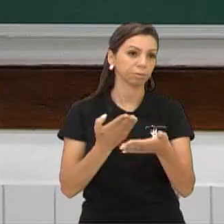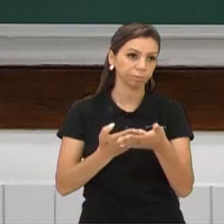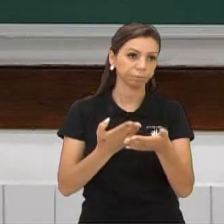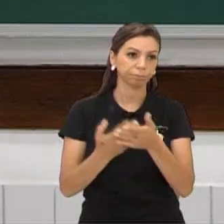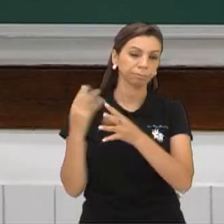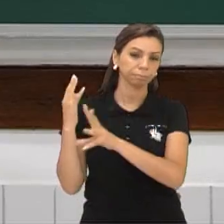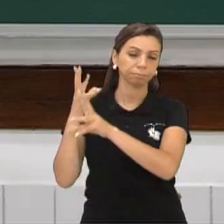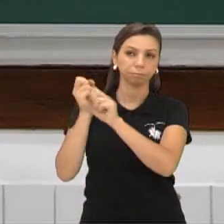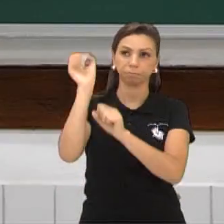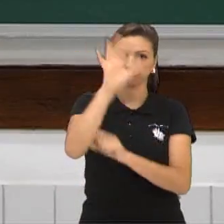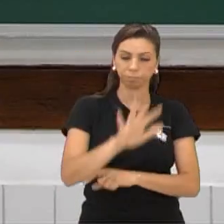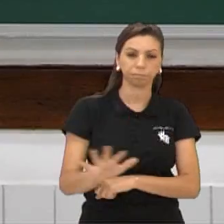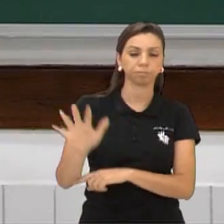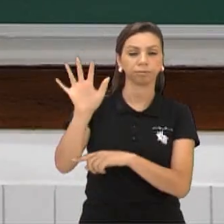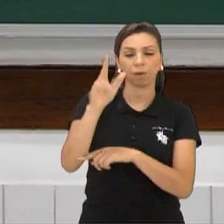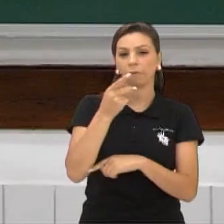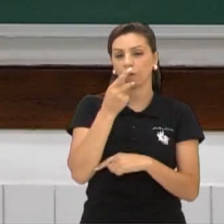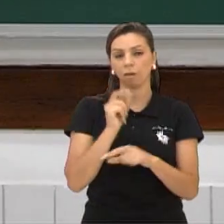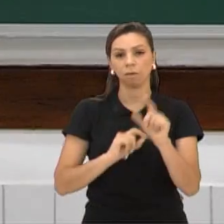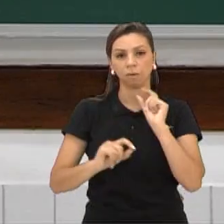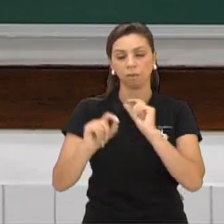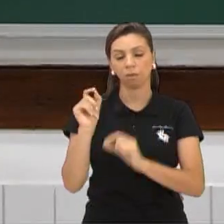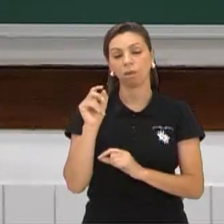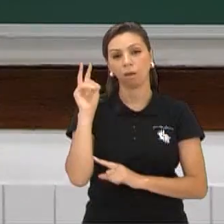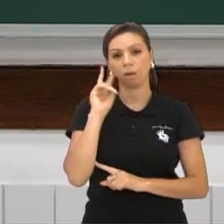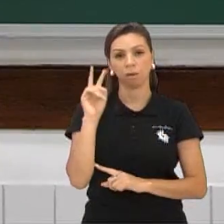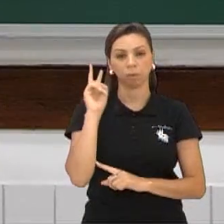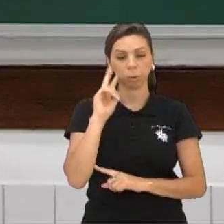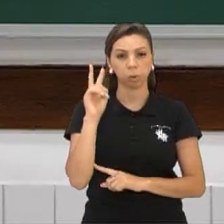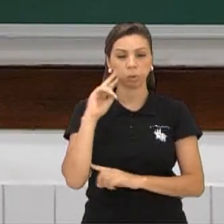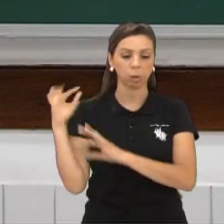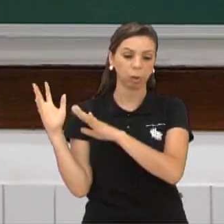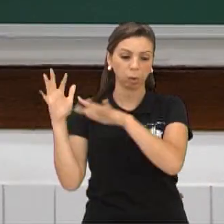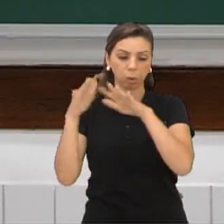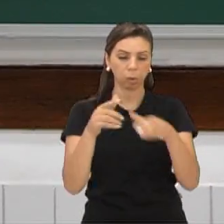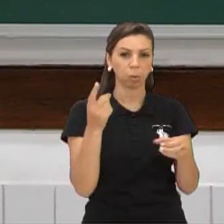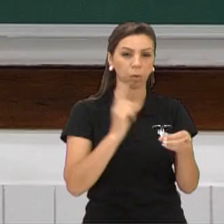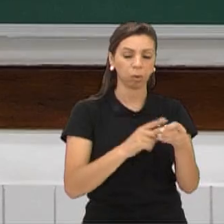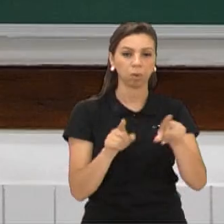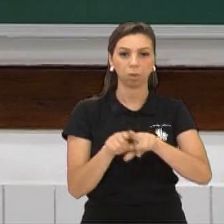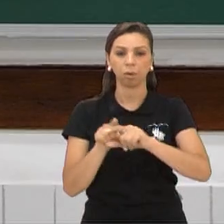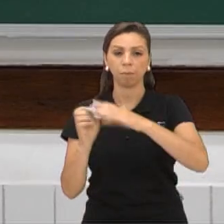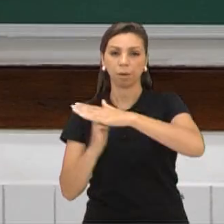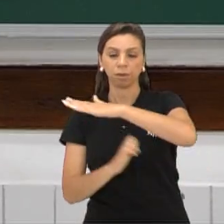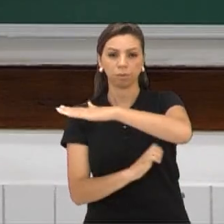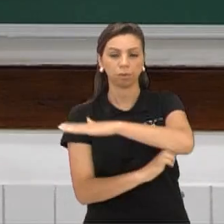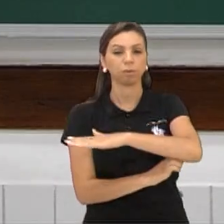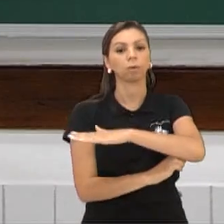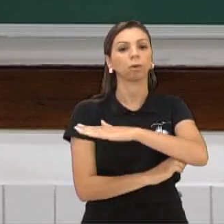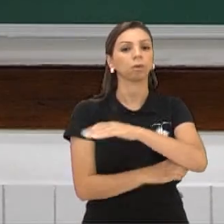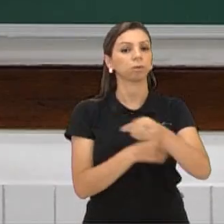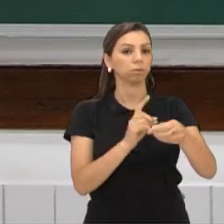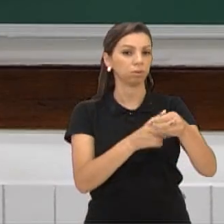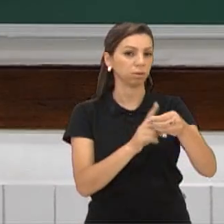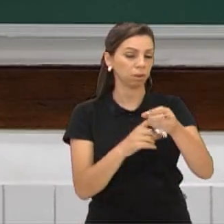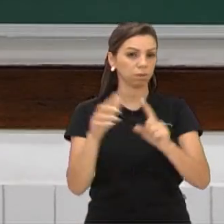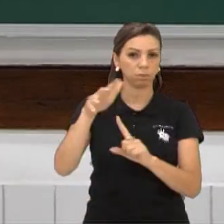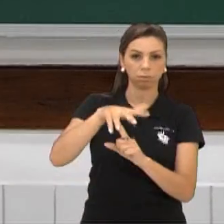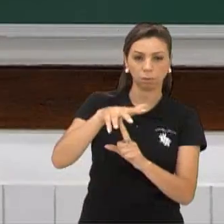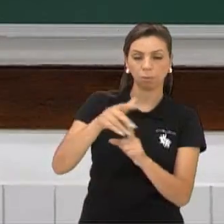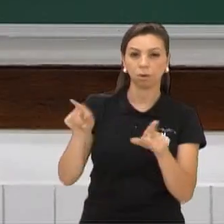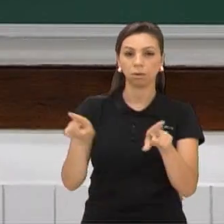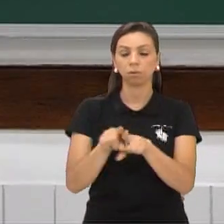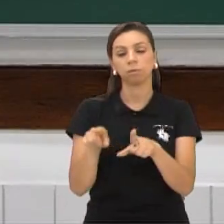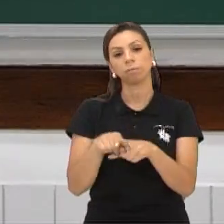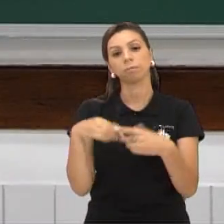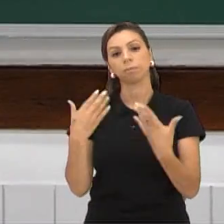uma retomadinha geral. Falamos um pouquinho da história da urbanização e da estruturação dos municípios paranaenses, dimensionamos